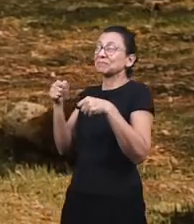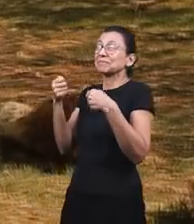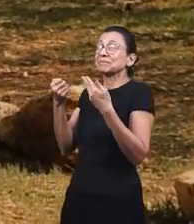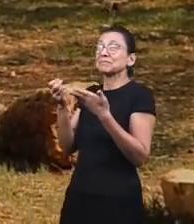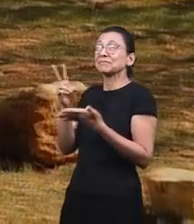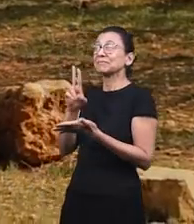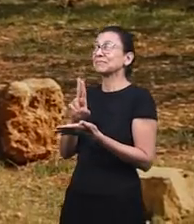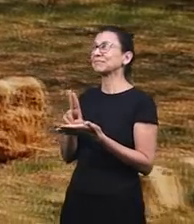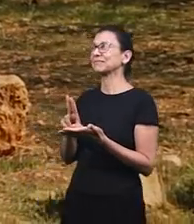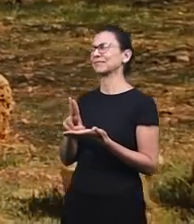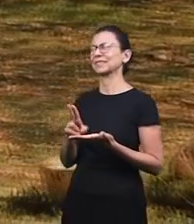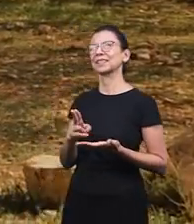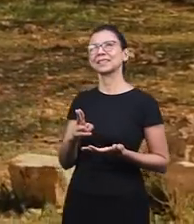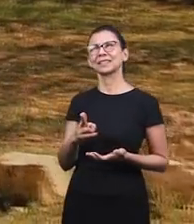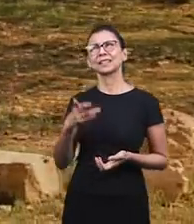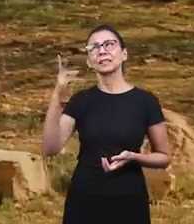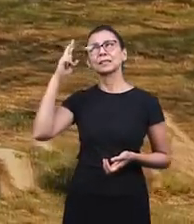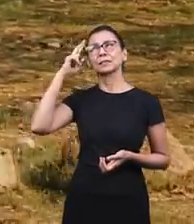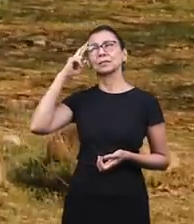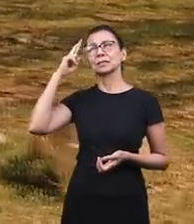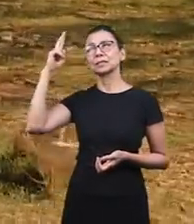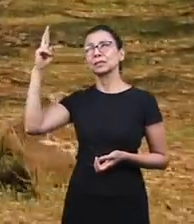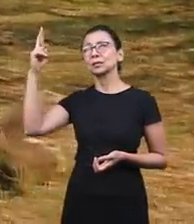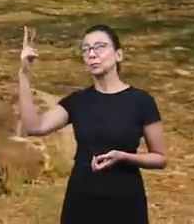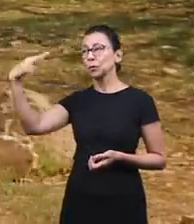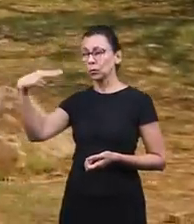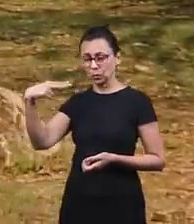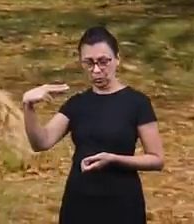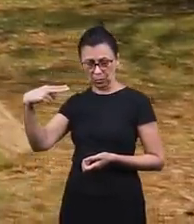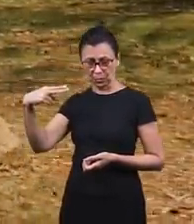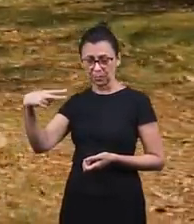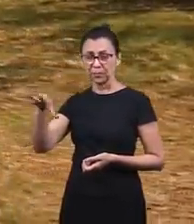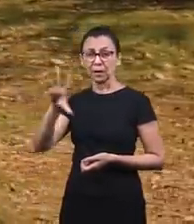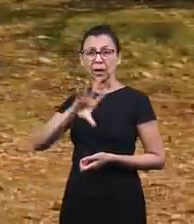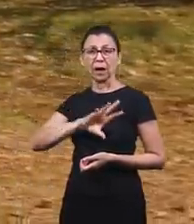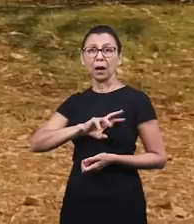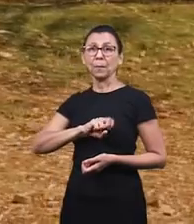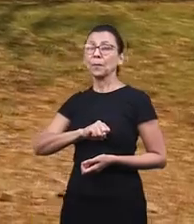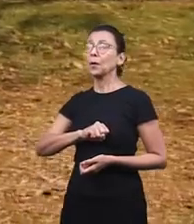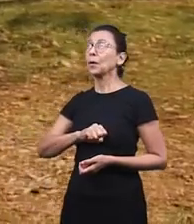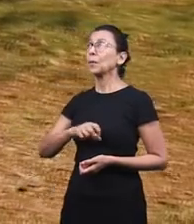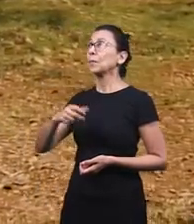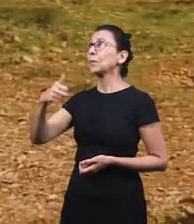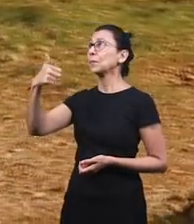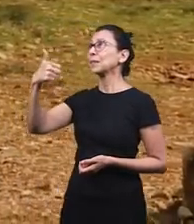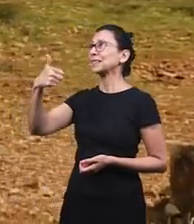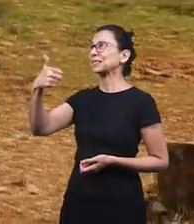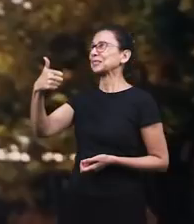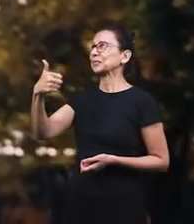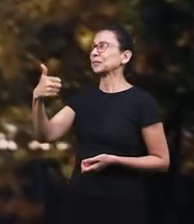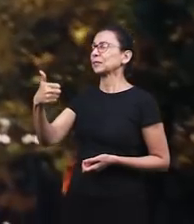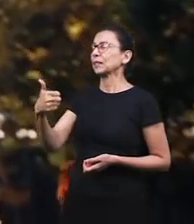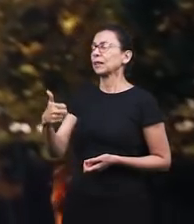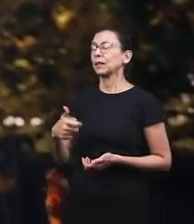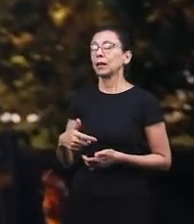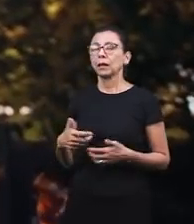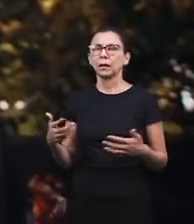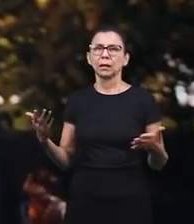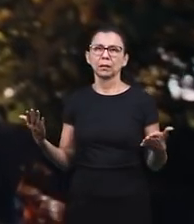Tu és aquele que me amou primeiro,